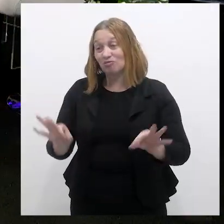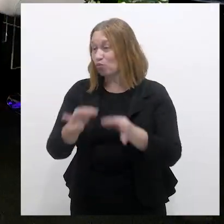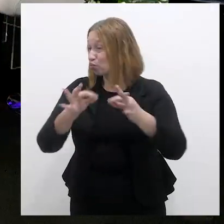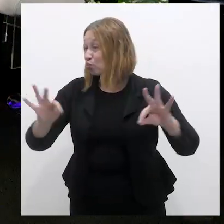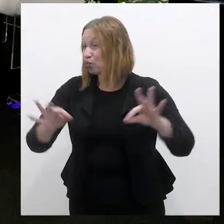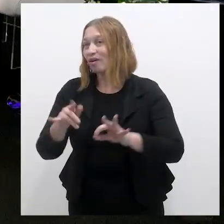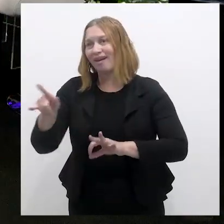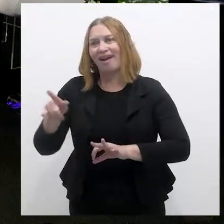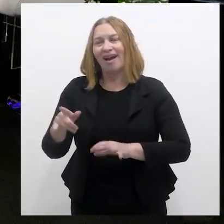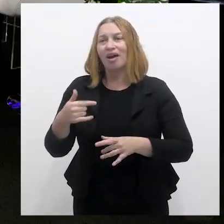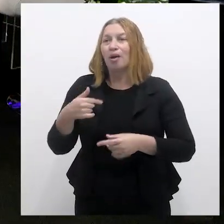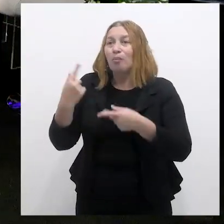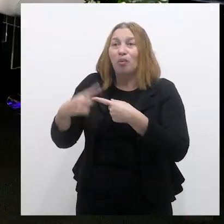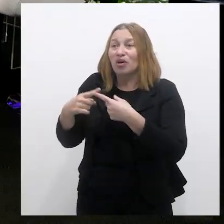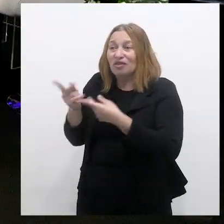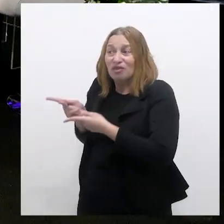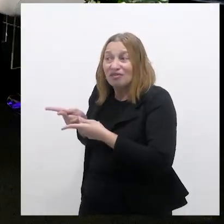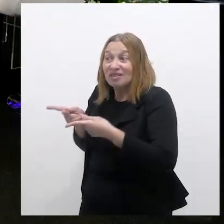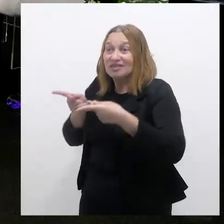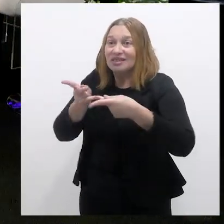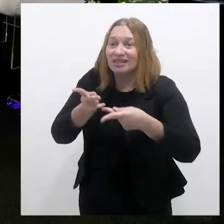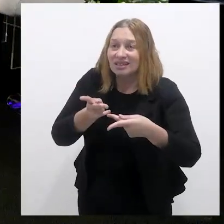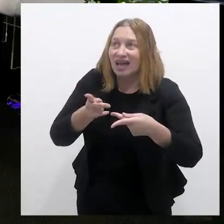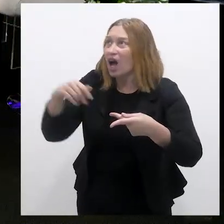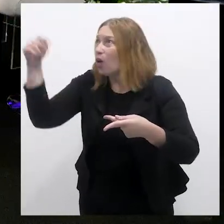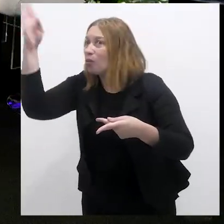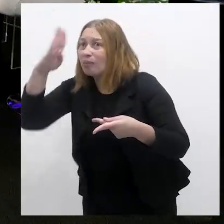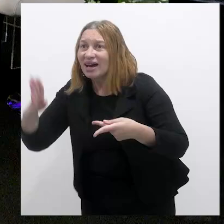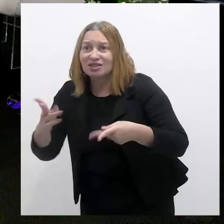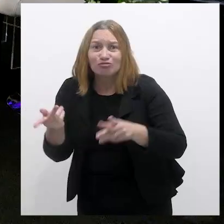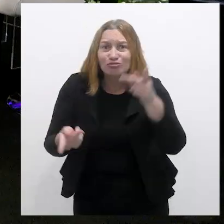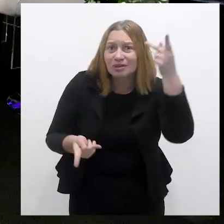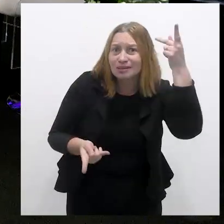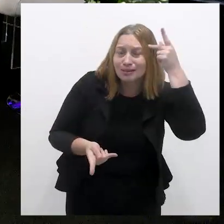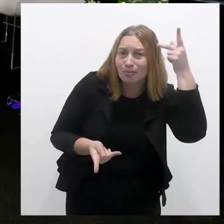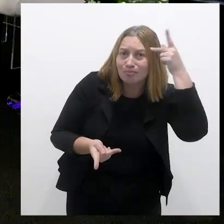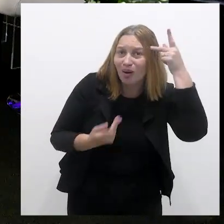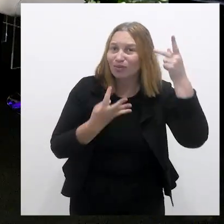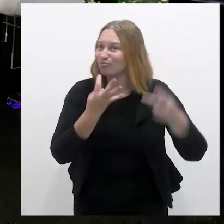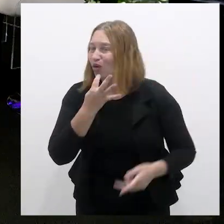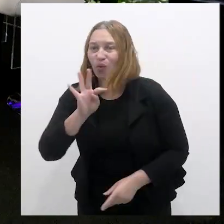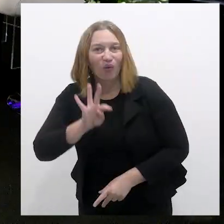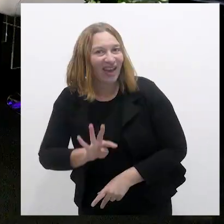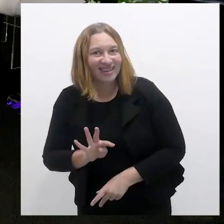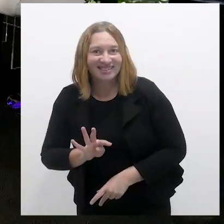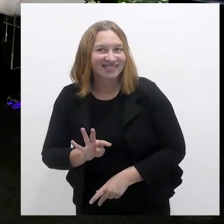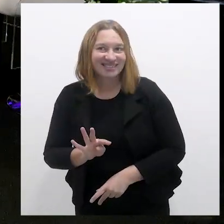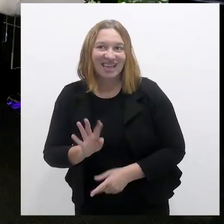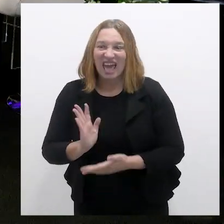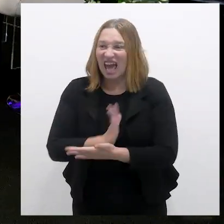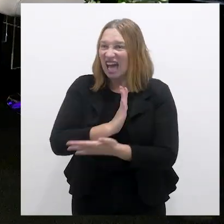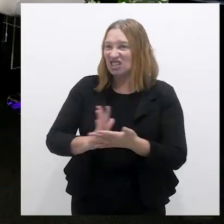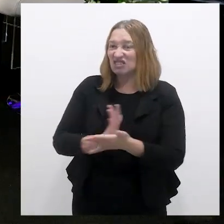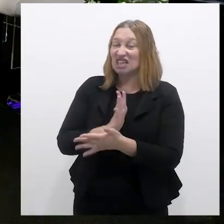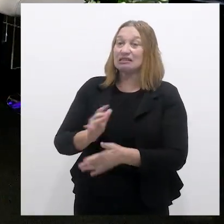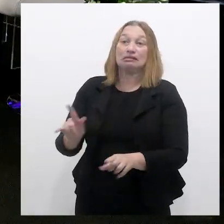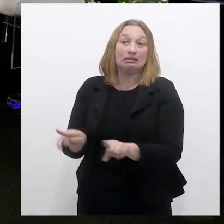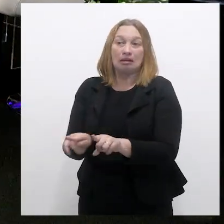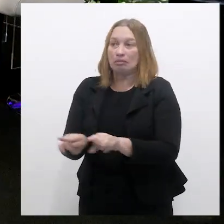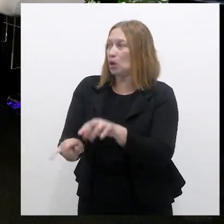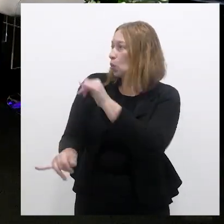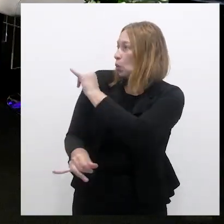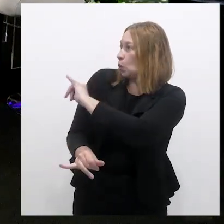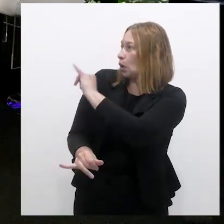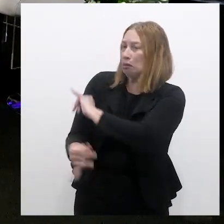Sergipe. Porque foi visitar um Brasil que um paulista não conhece, que um paulista, muitas